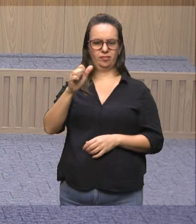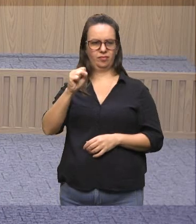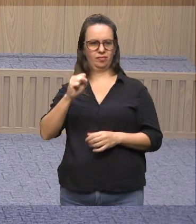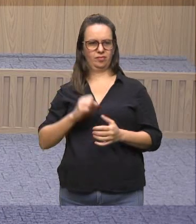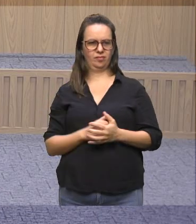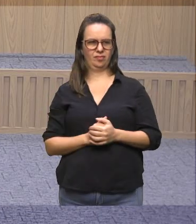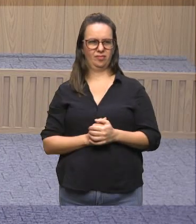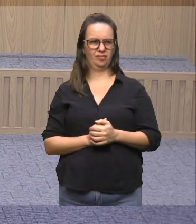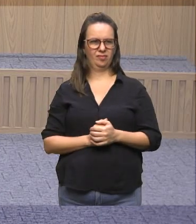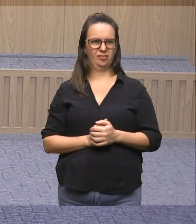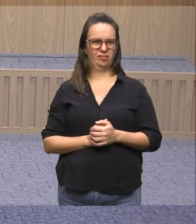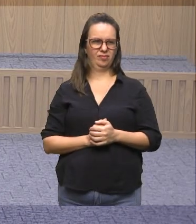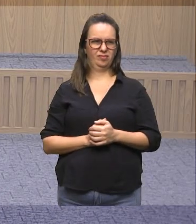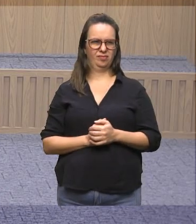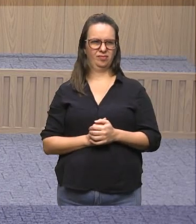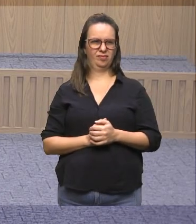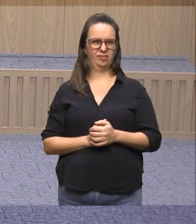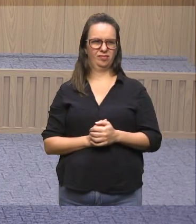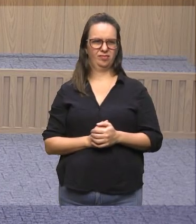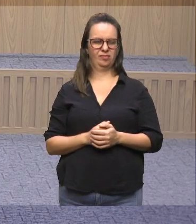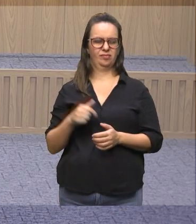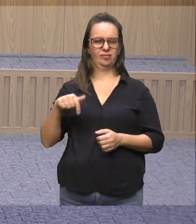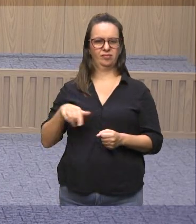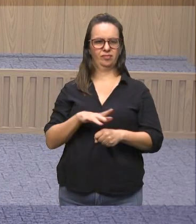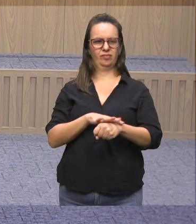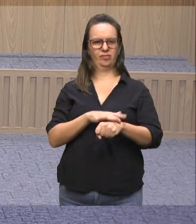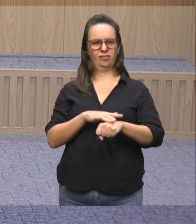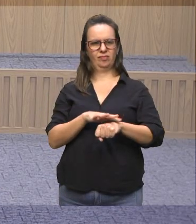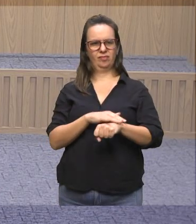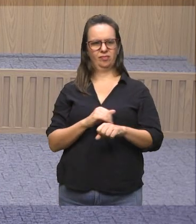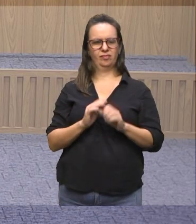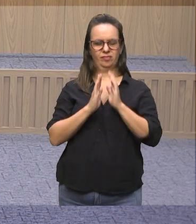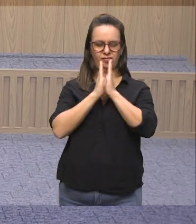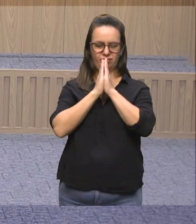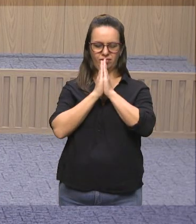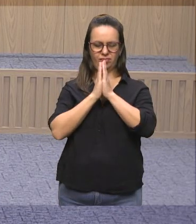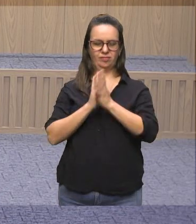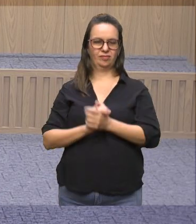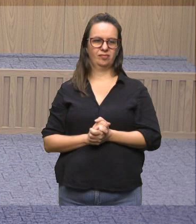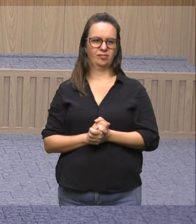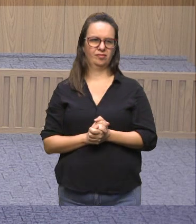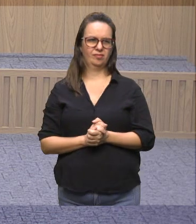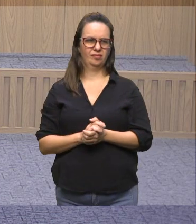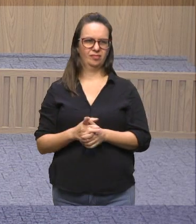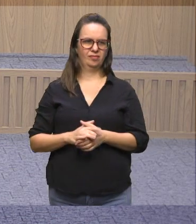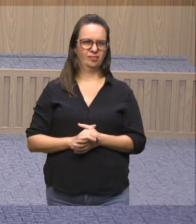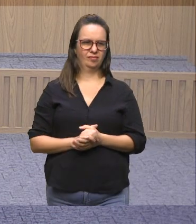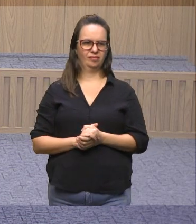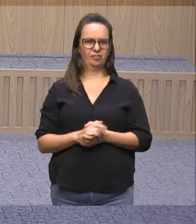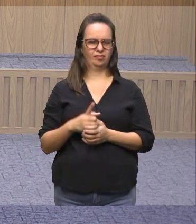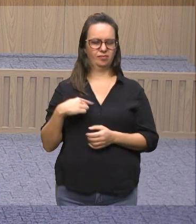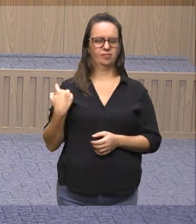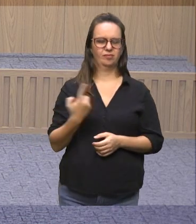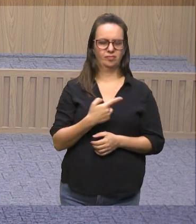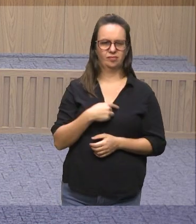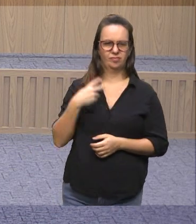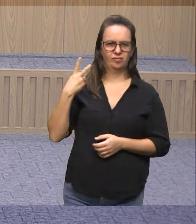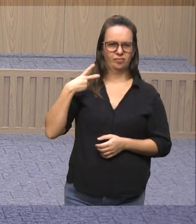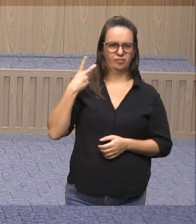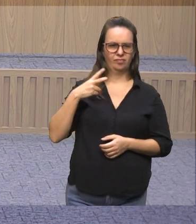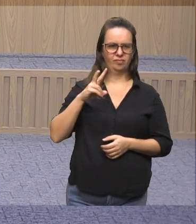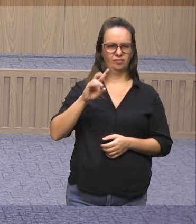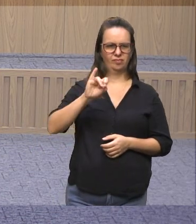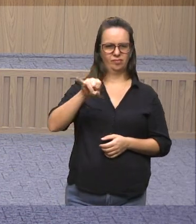está também doente, então as nossas orações hoje é para nosso vereador Jonas